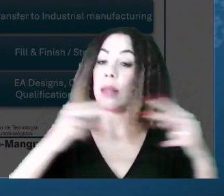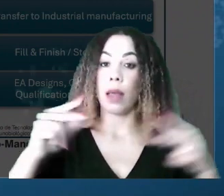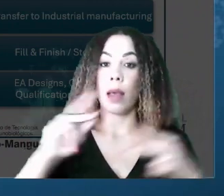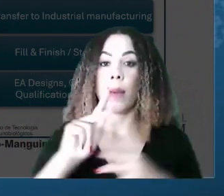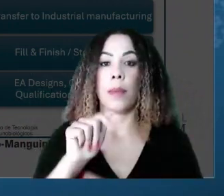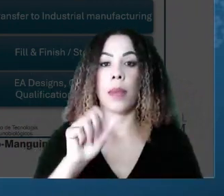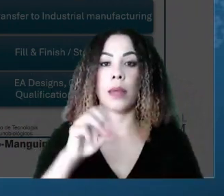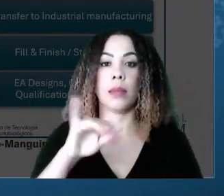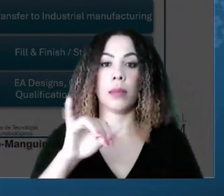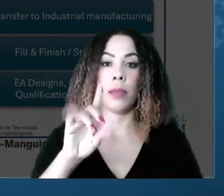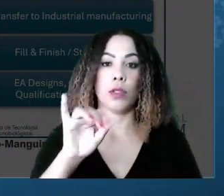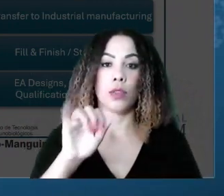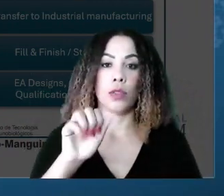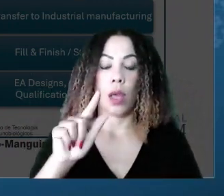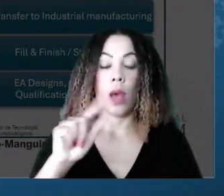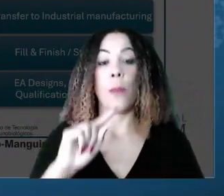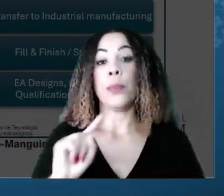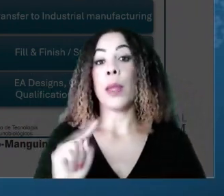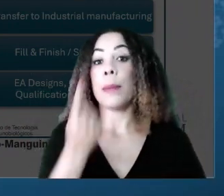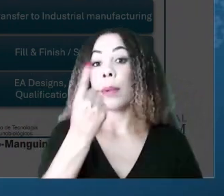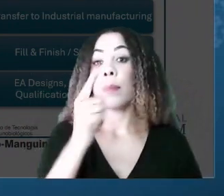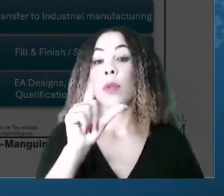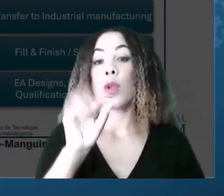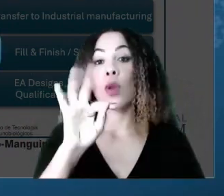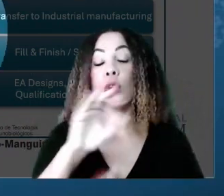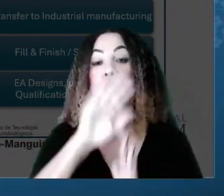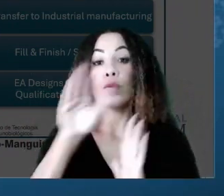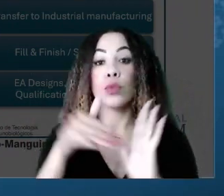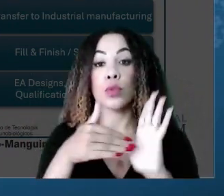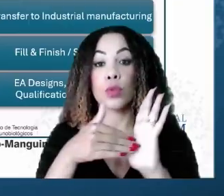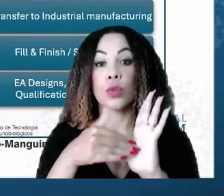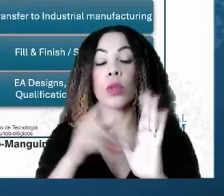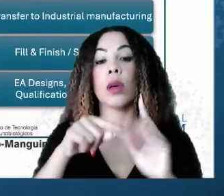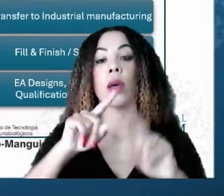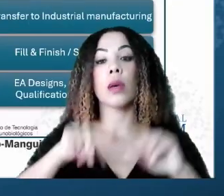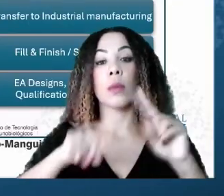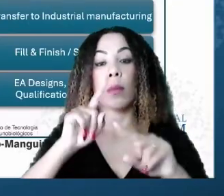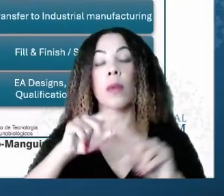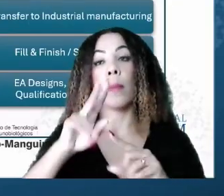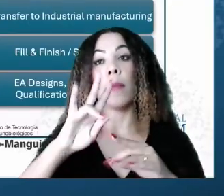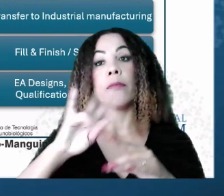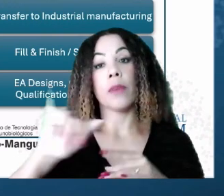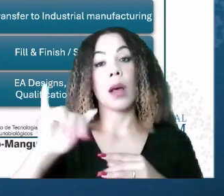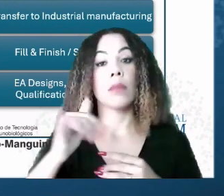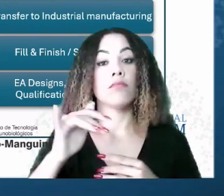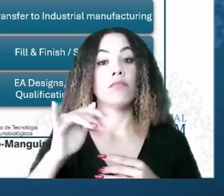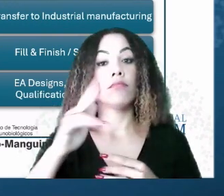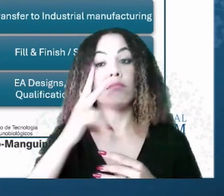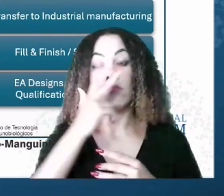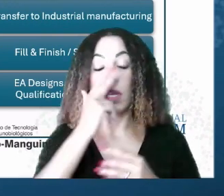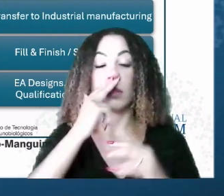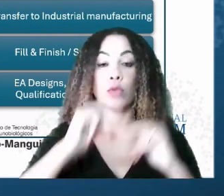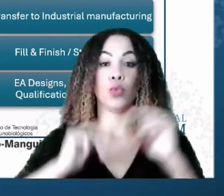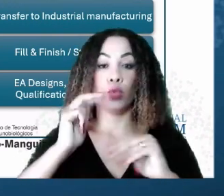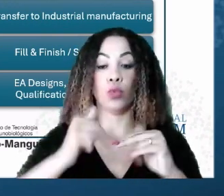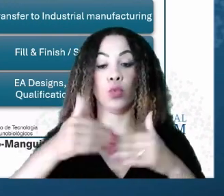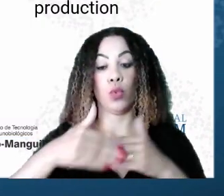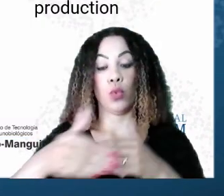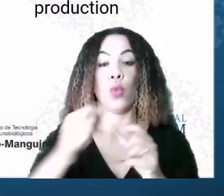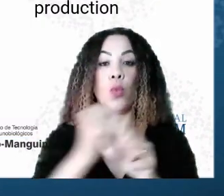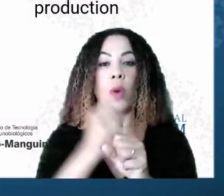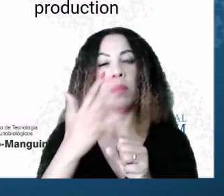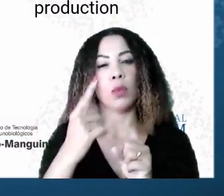lote completo de drug product está previsto para junho desse ano, então daqui a 1 mês e meio.